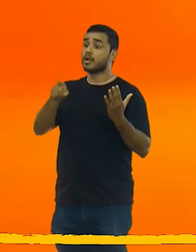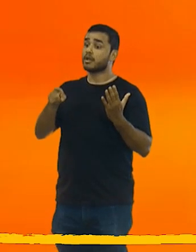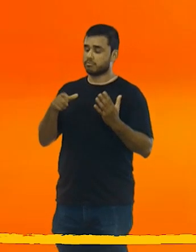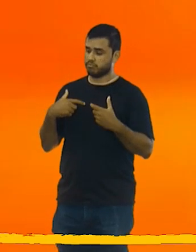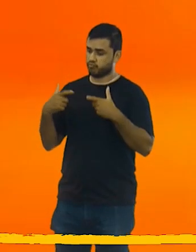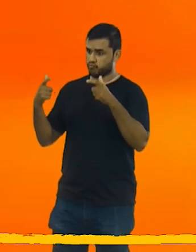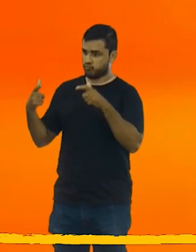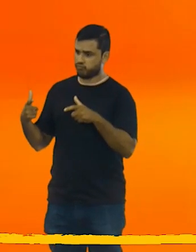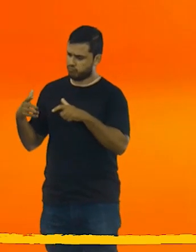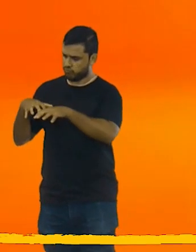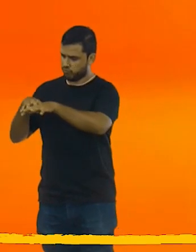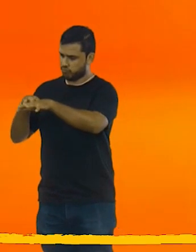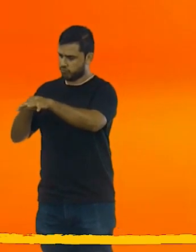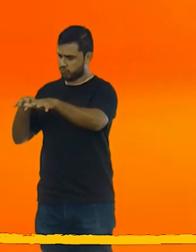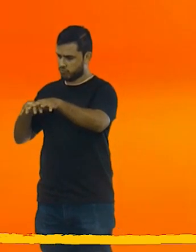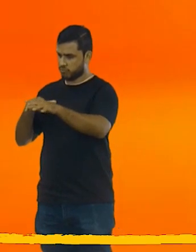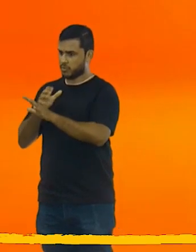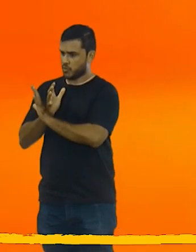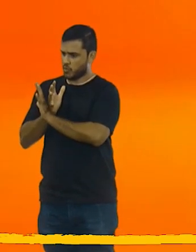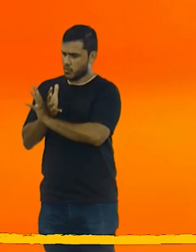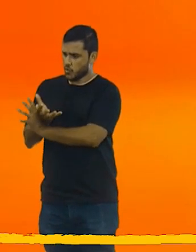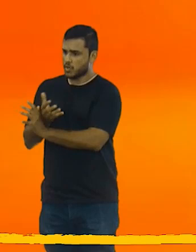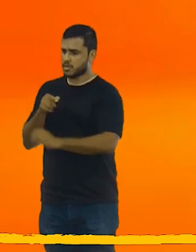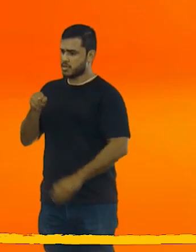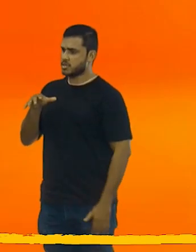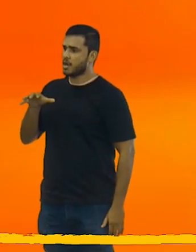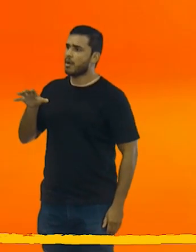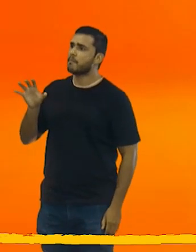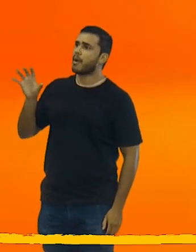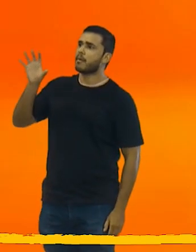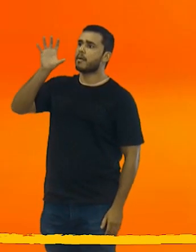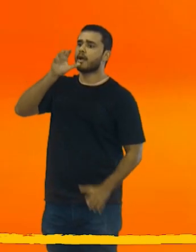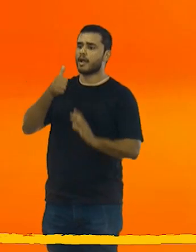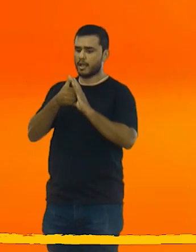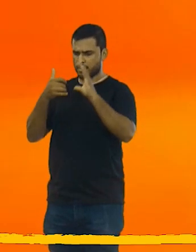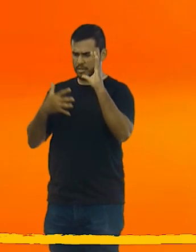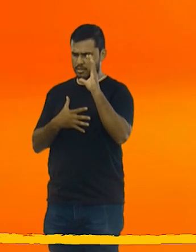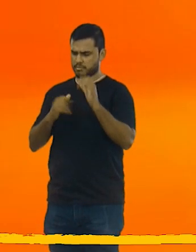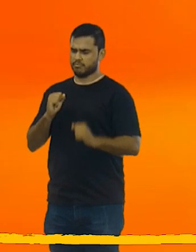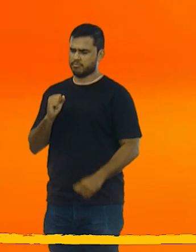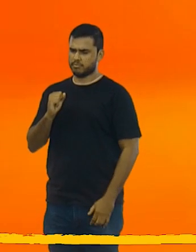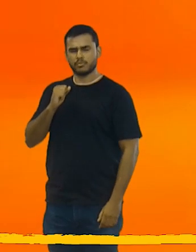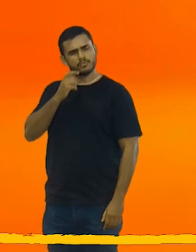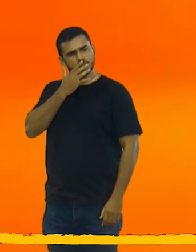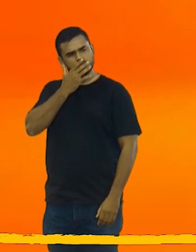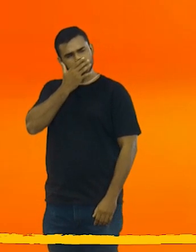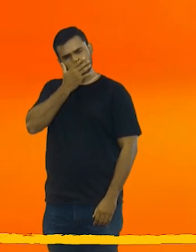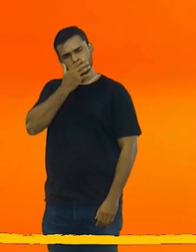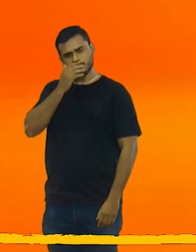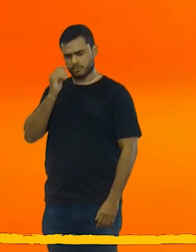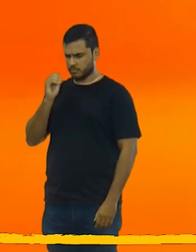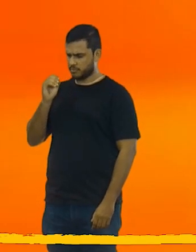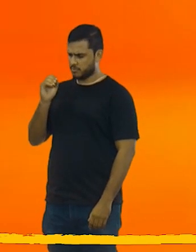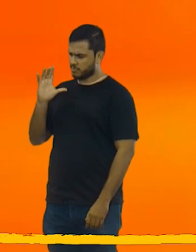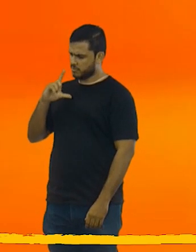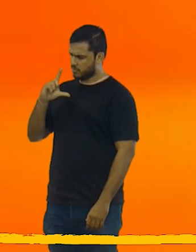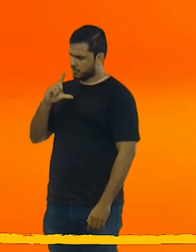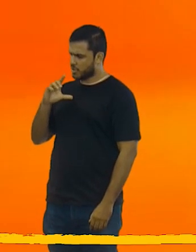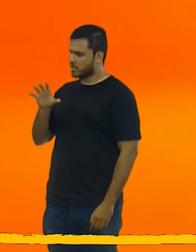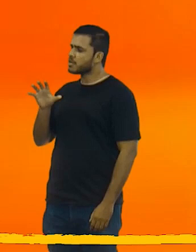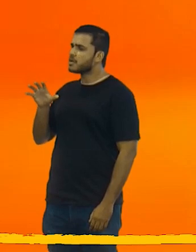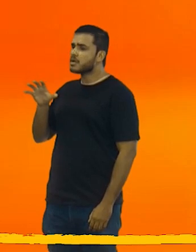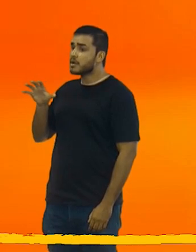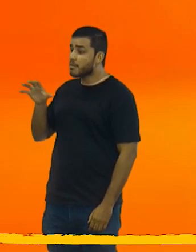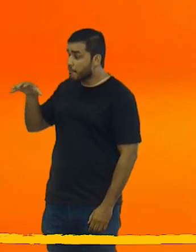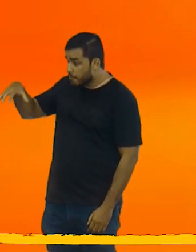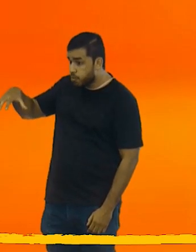sertão está em toda parte. Se o sertão está em toda parte, isso quer